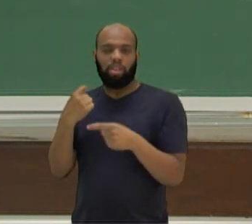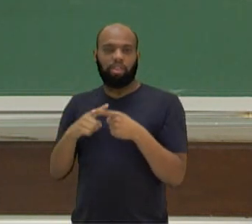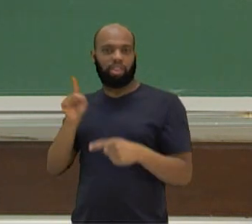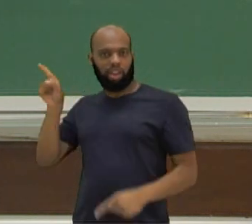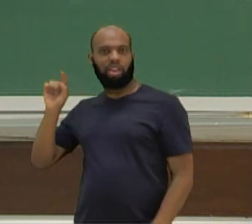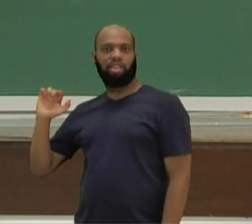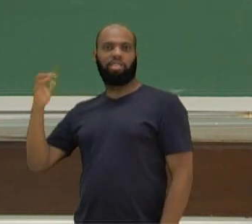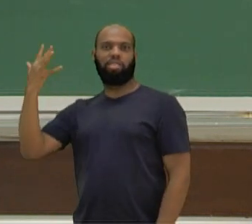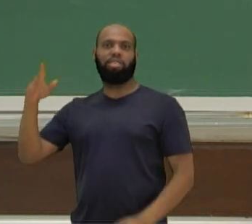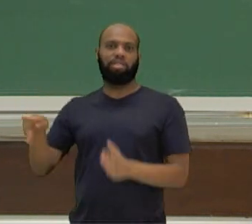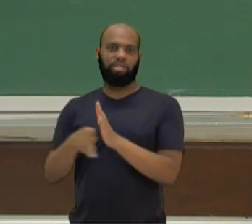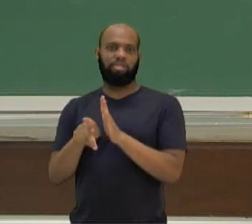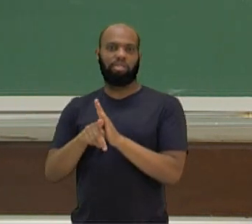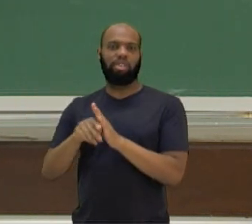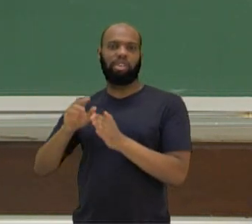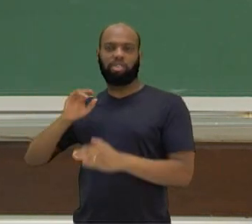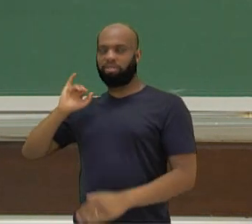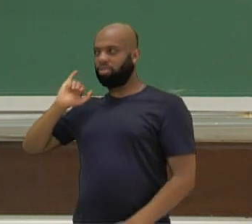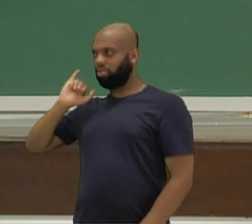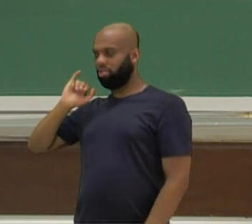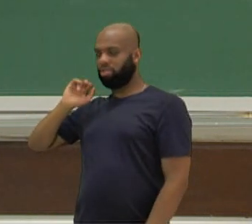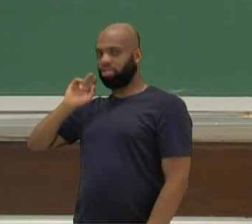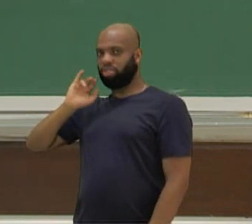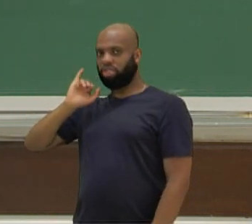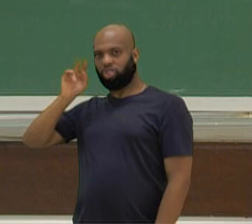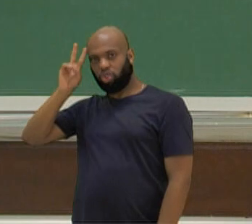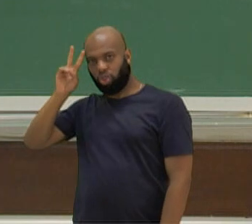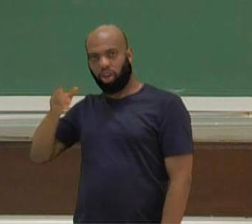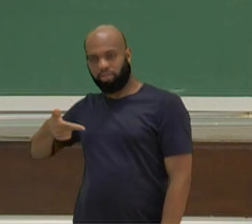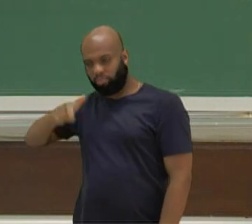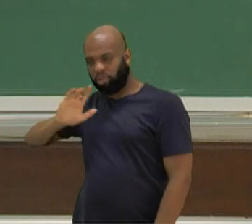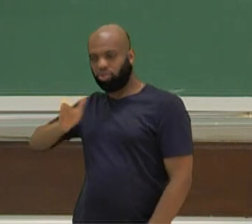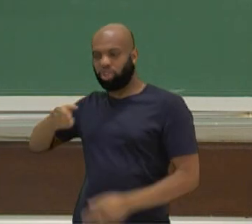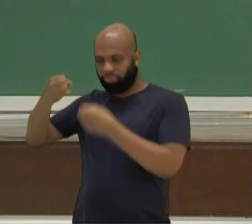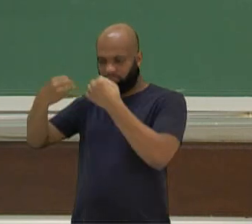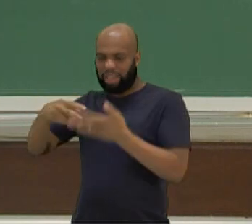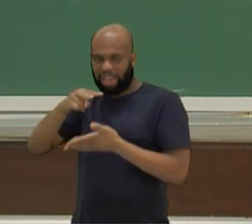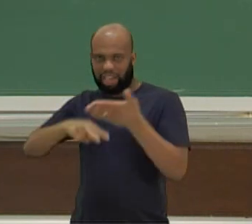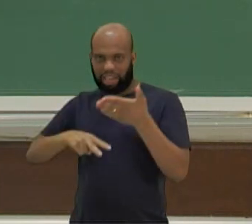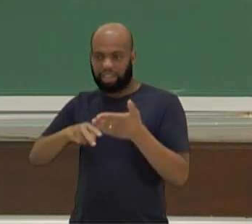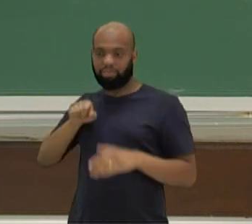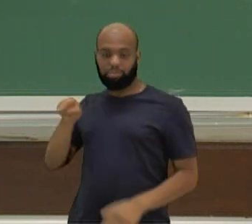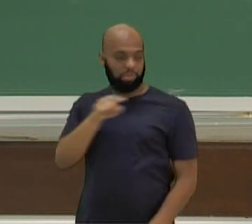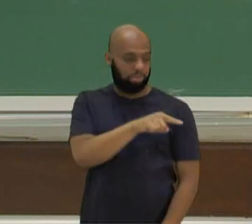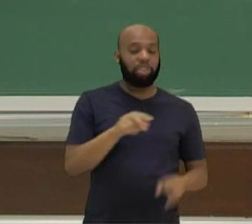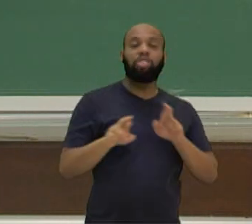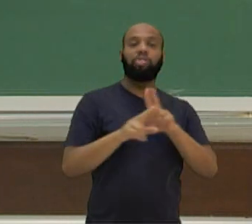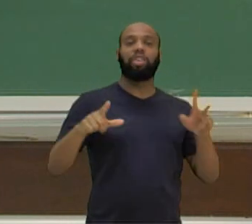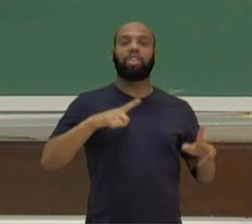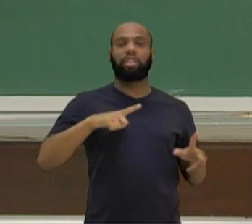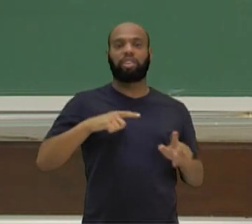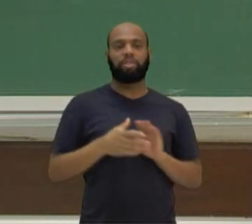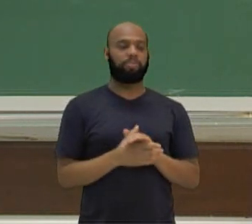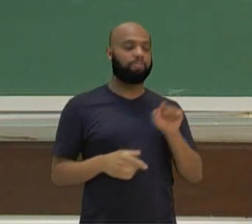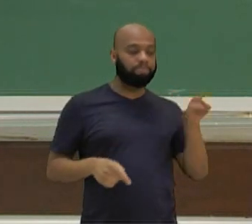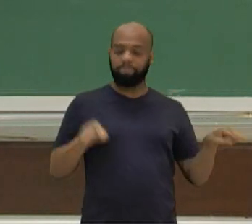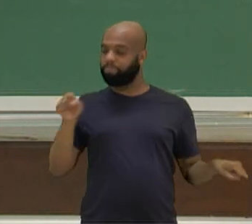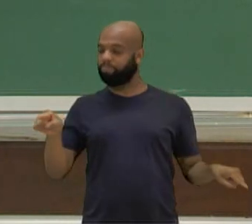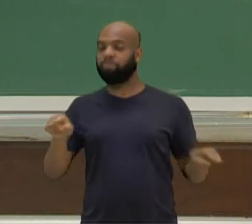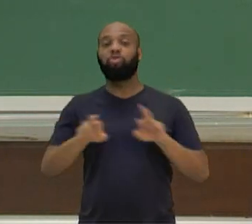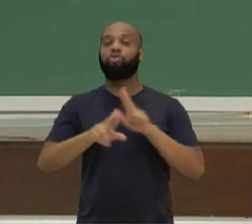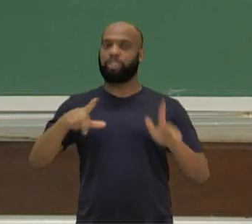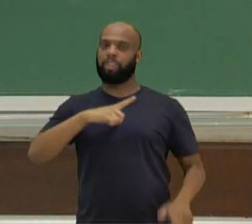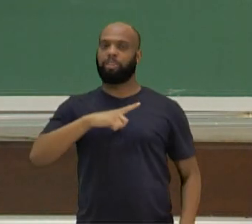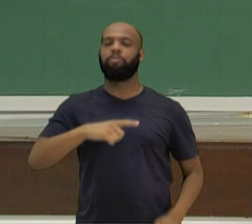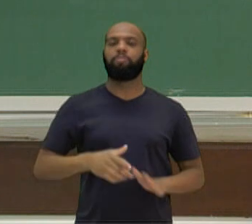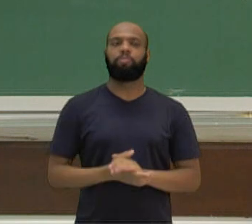acontece ali na crônica do Luiz Fernando. Ok? Então, essas são as diferenças básicas entre o conto e a crônica.